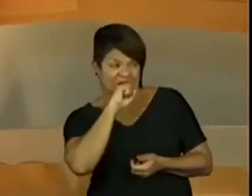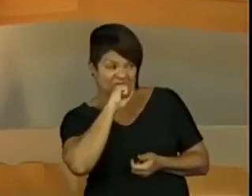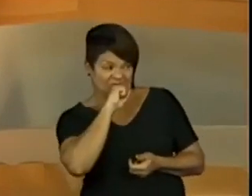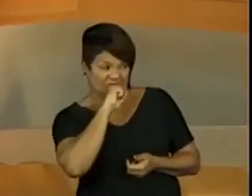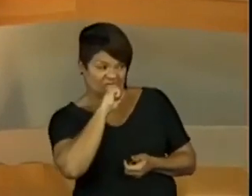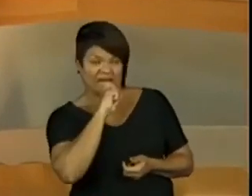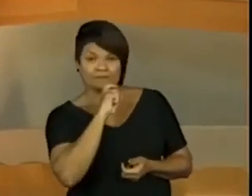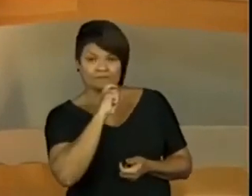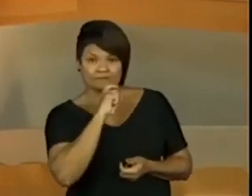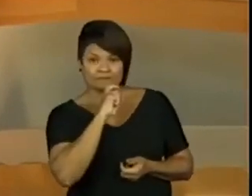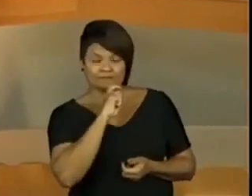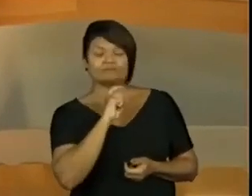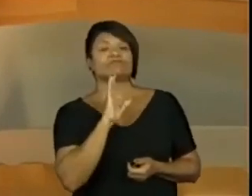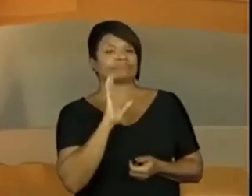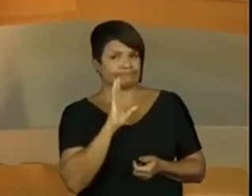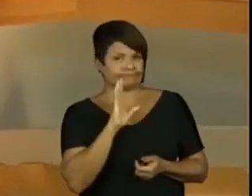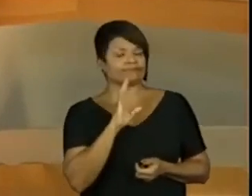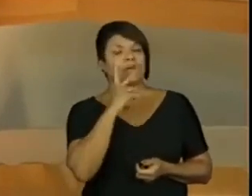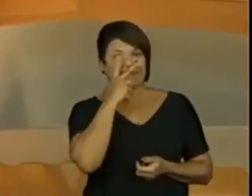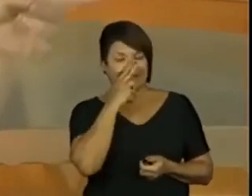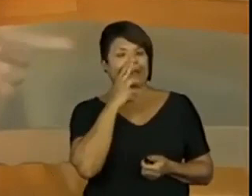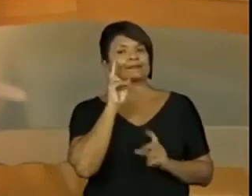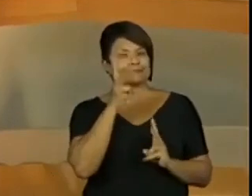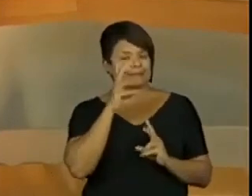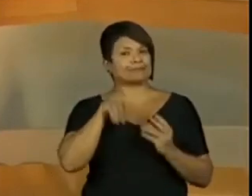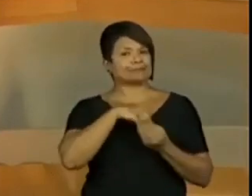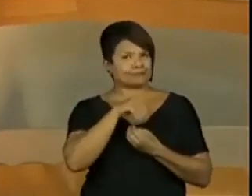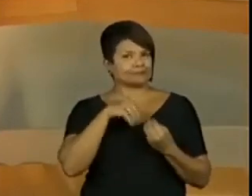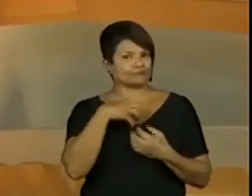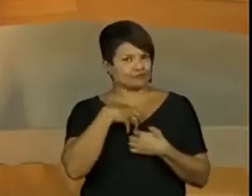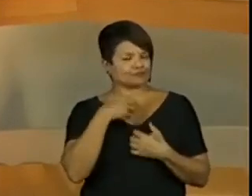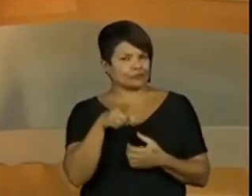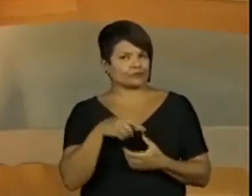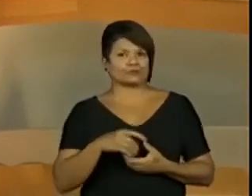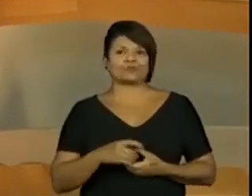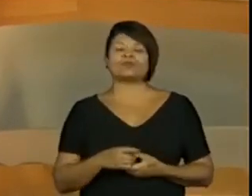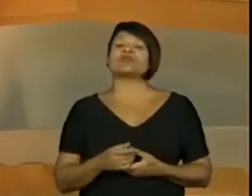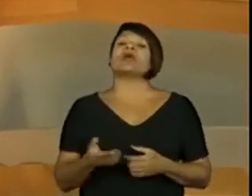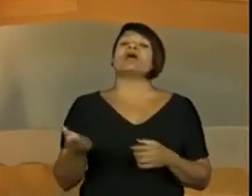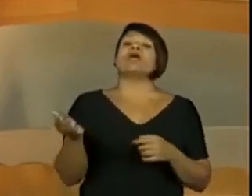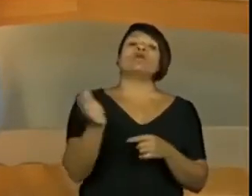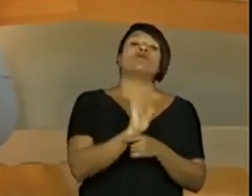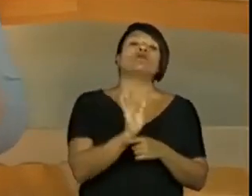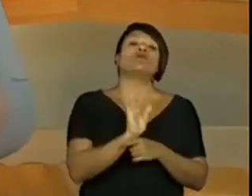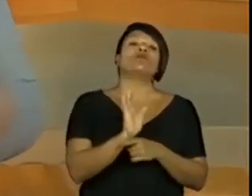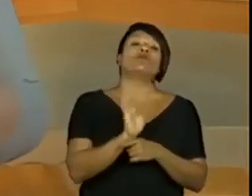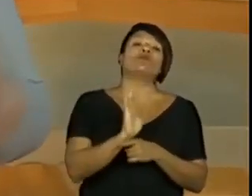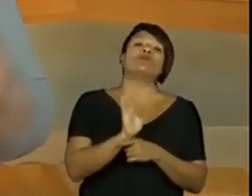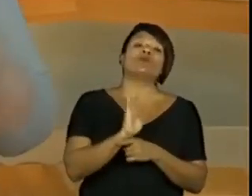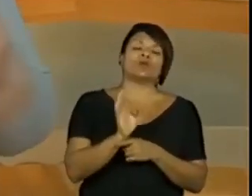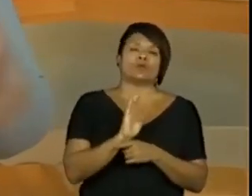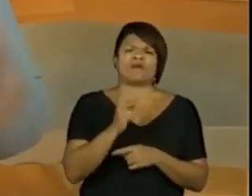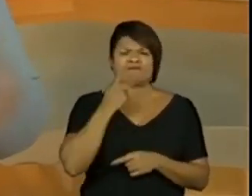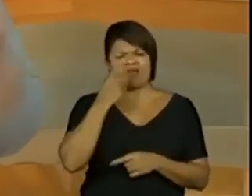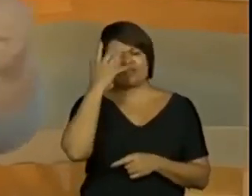caminham juntos. E o filme Fala Sério, Mãe já não é